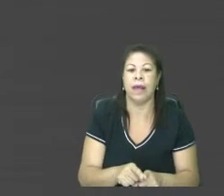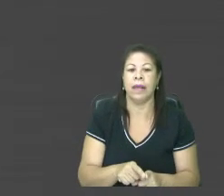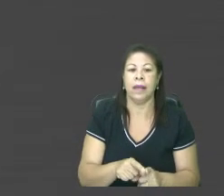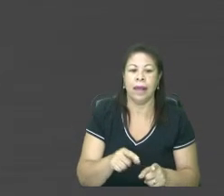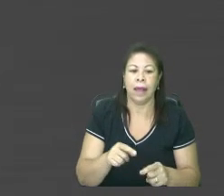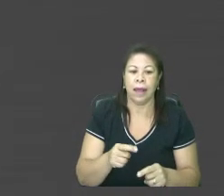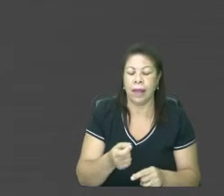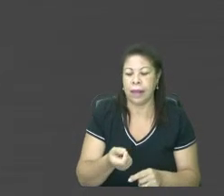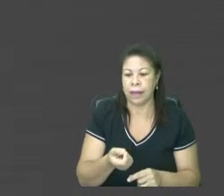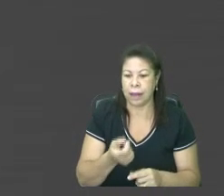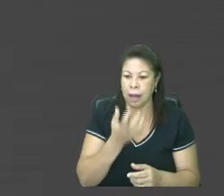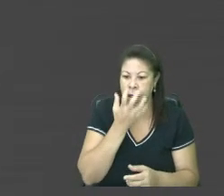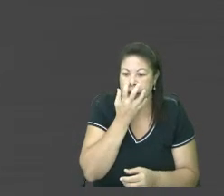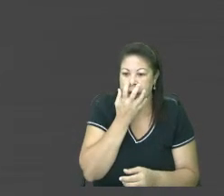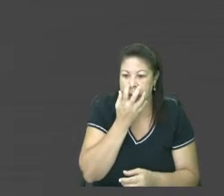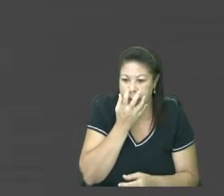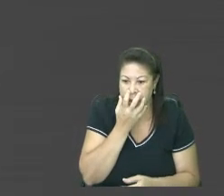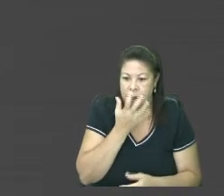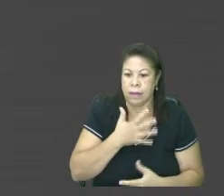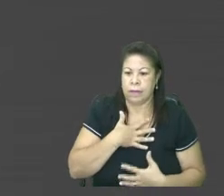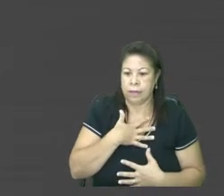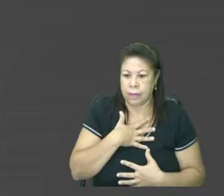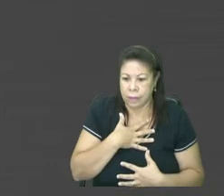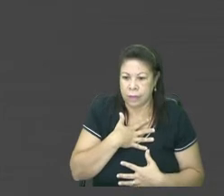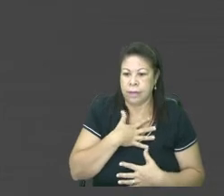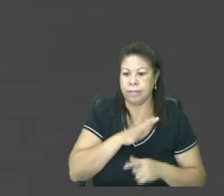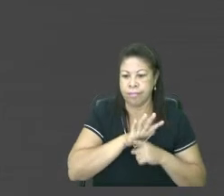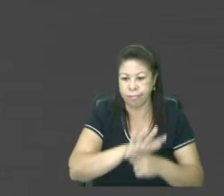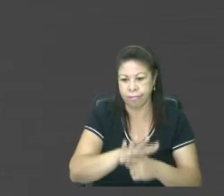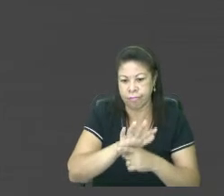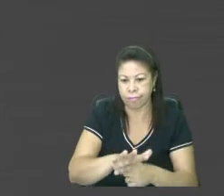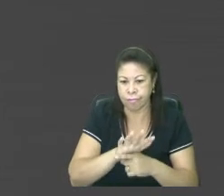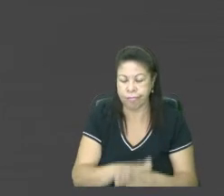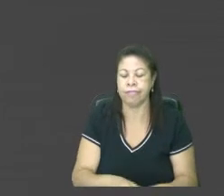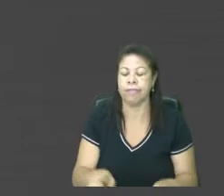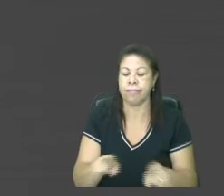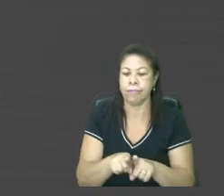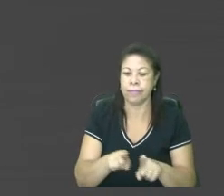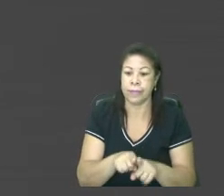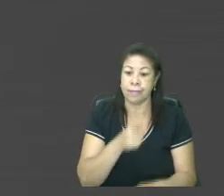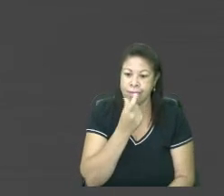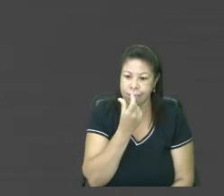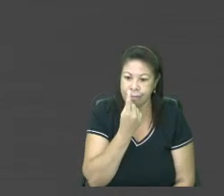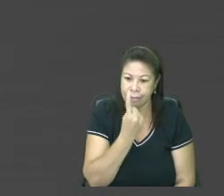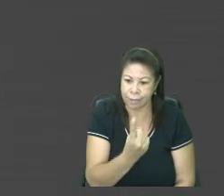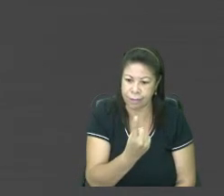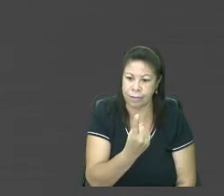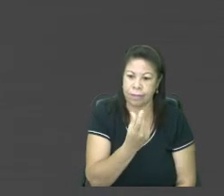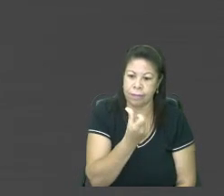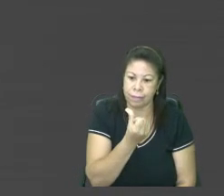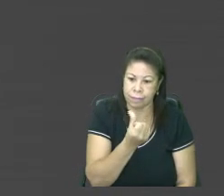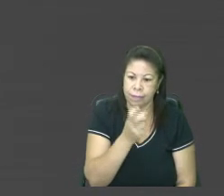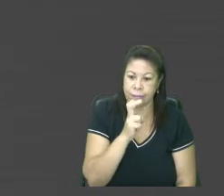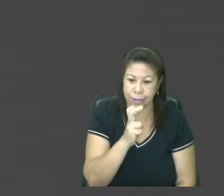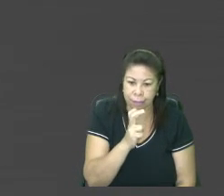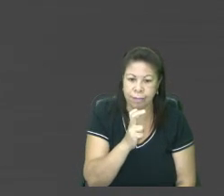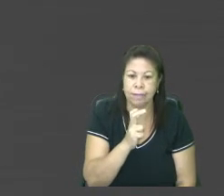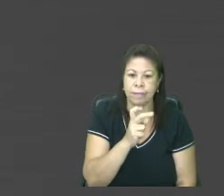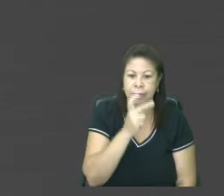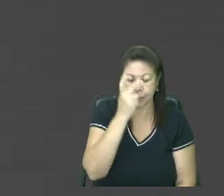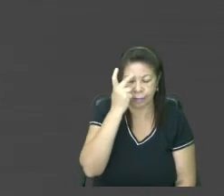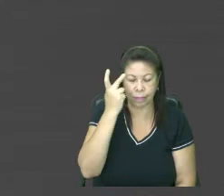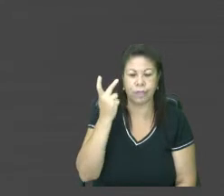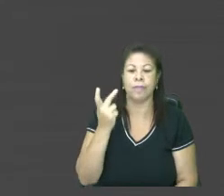BIPAP. A gente tem 165 pacientes ativos, né, acompanhados pelo PADO atualmente, né,